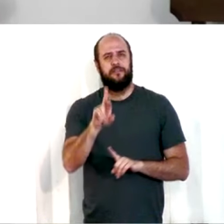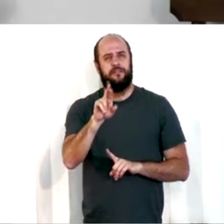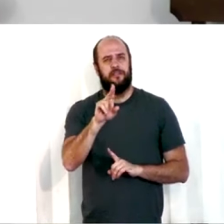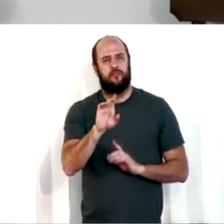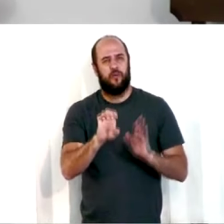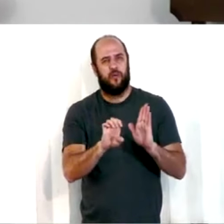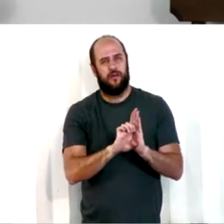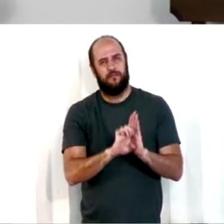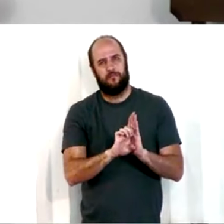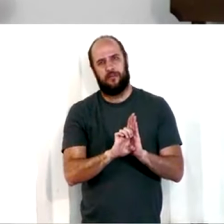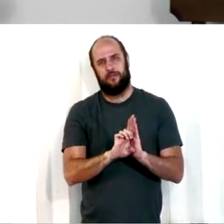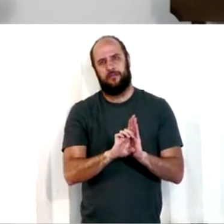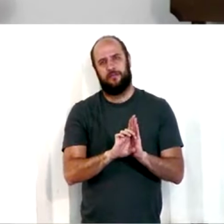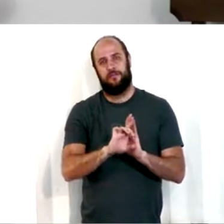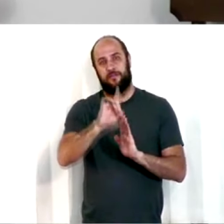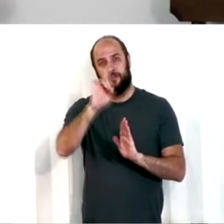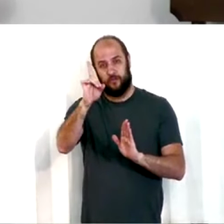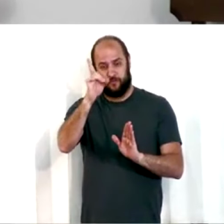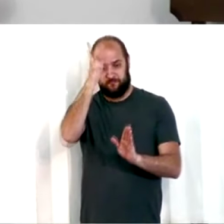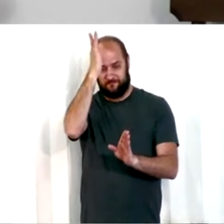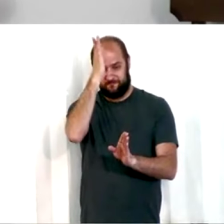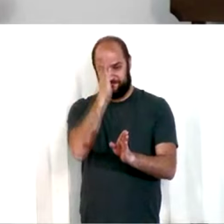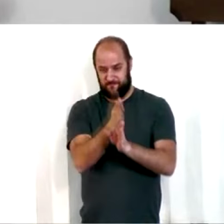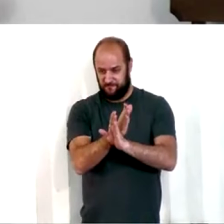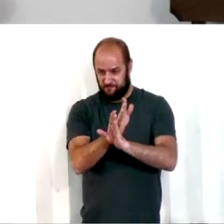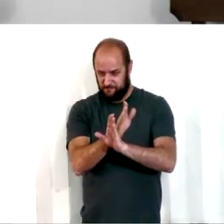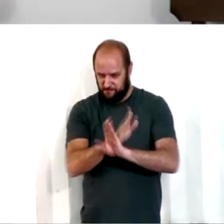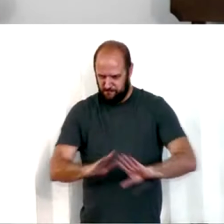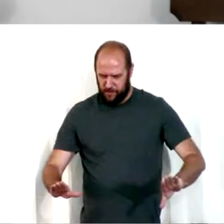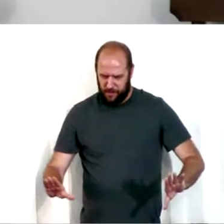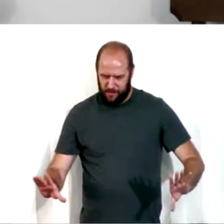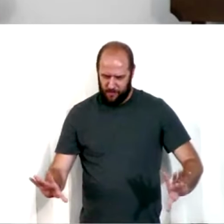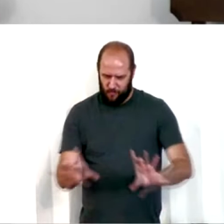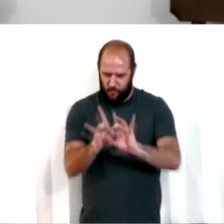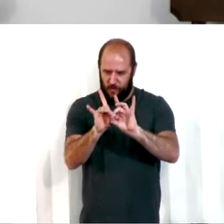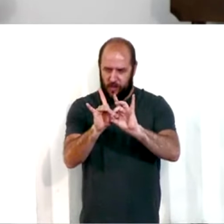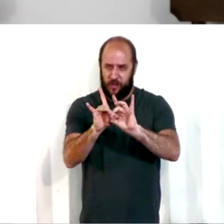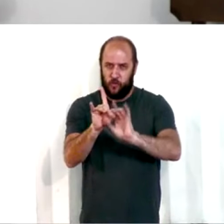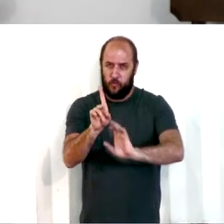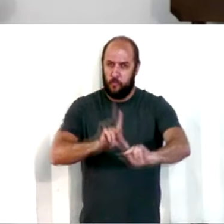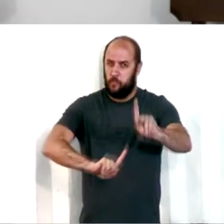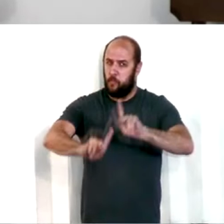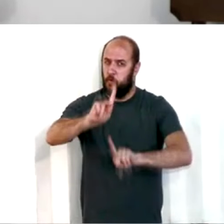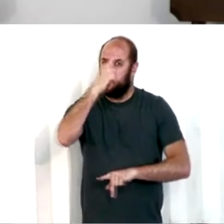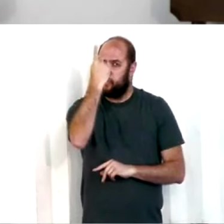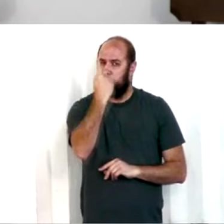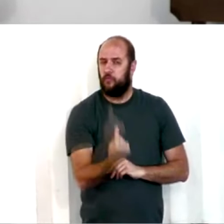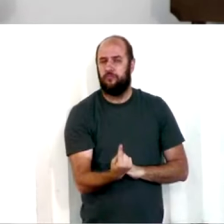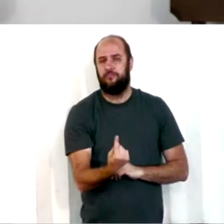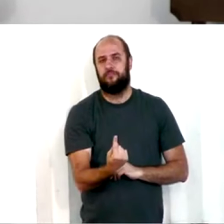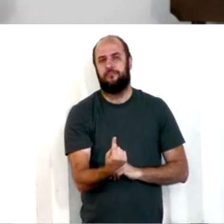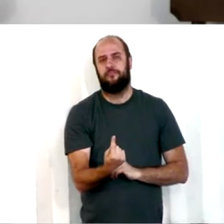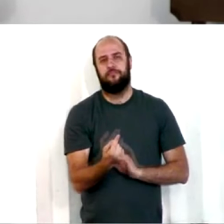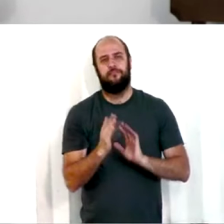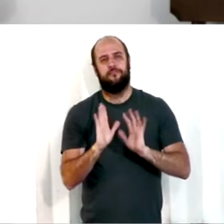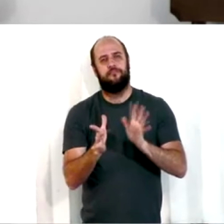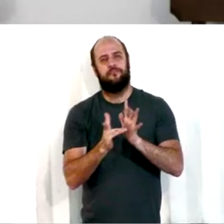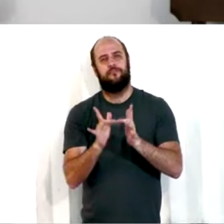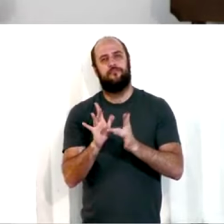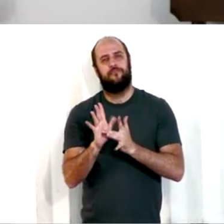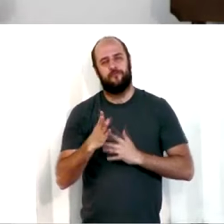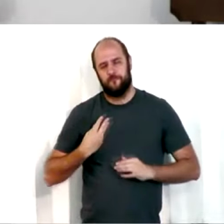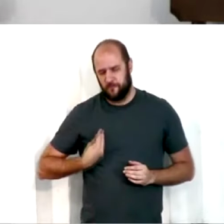derrubou o muro da inimizade e fez de ambos um só povo. E agora Cristo